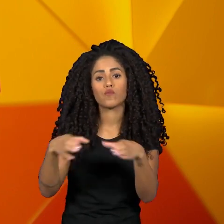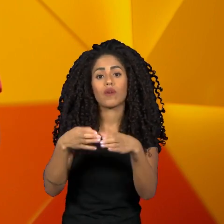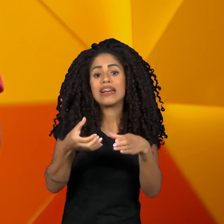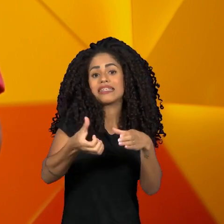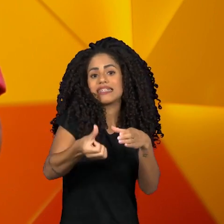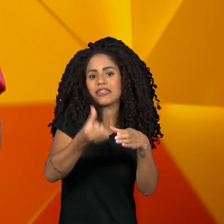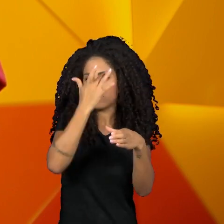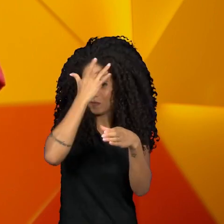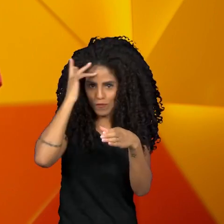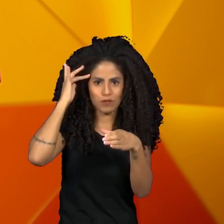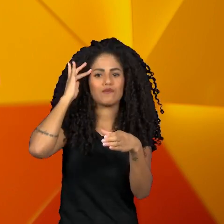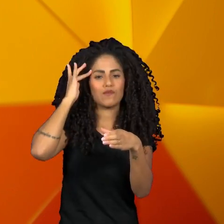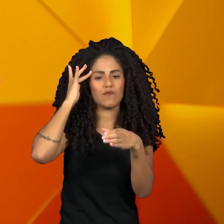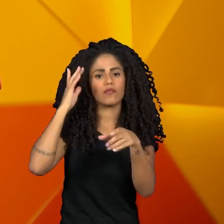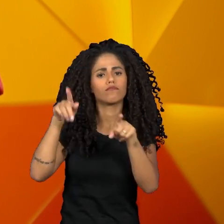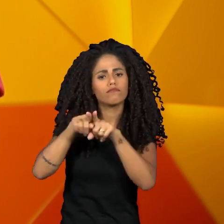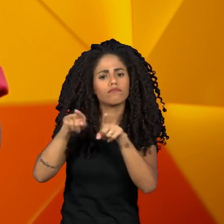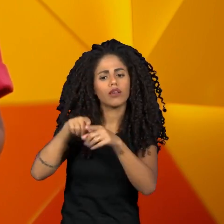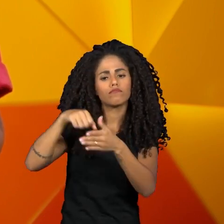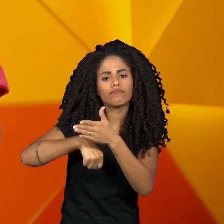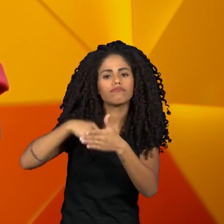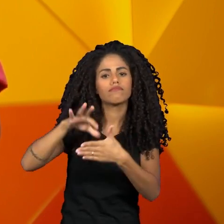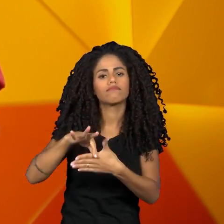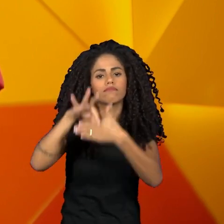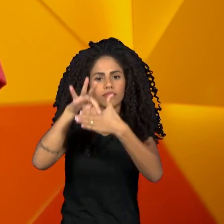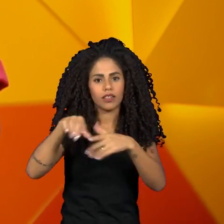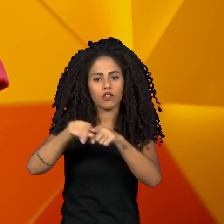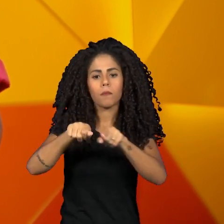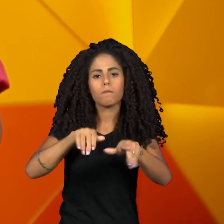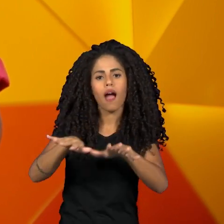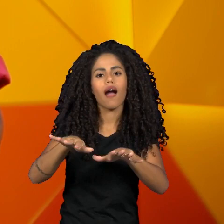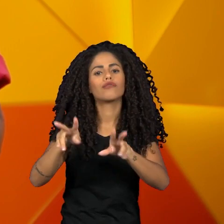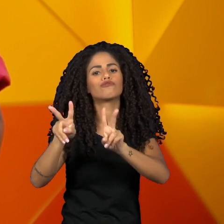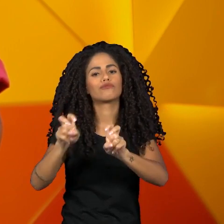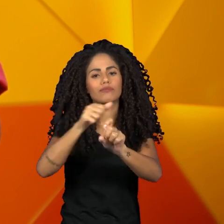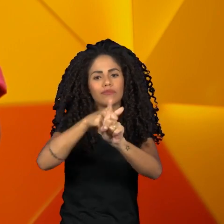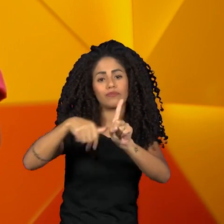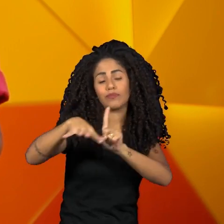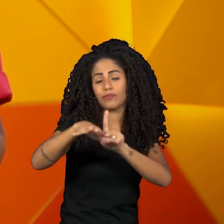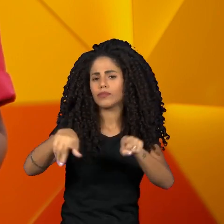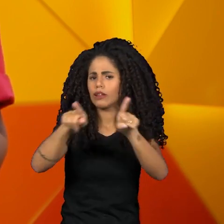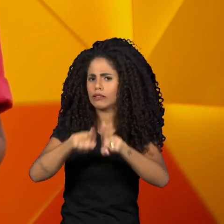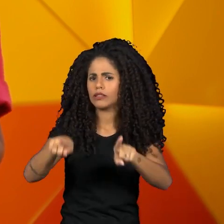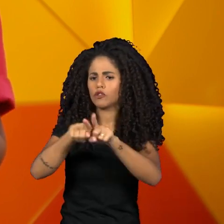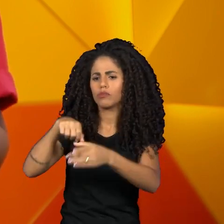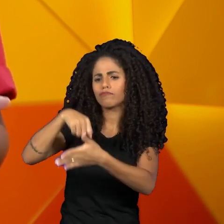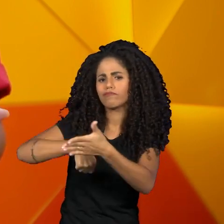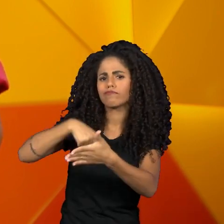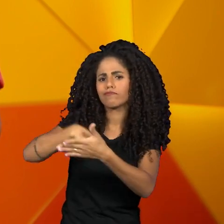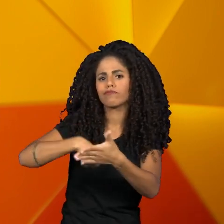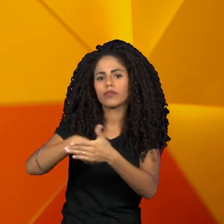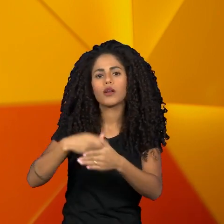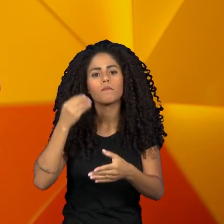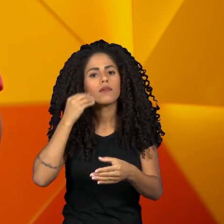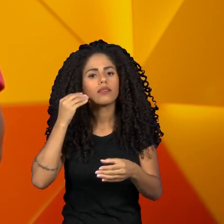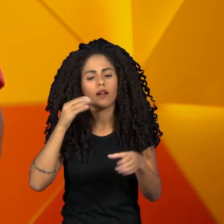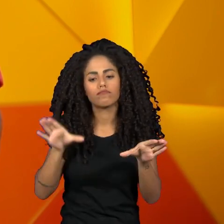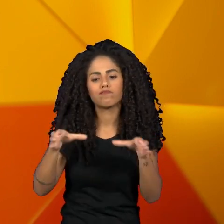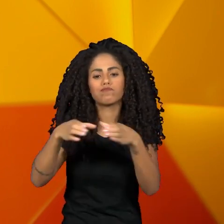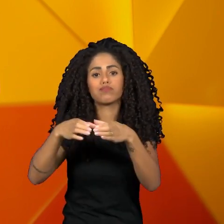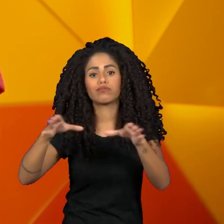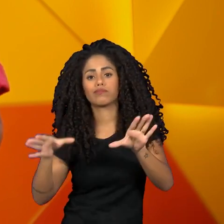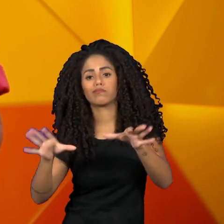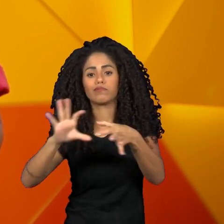6 pessoas com histórico de liderança em movimentos sociais. Ela também milita pela Coalizão Negra por Direitos,